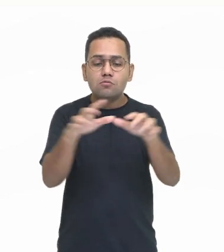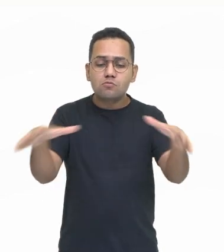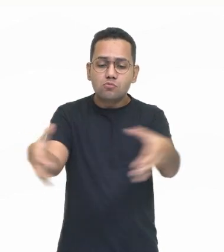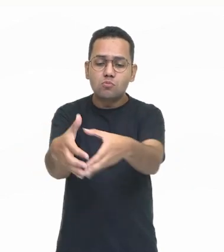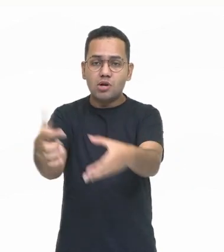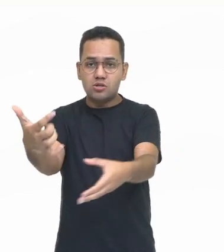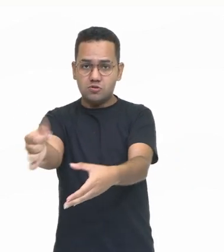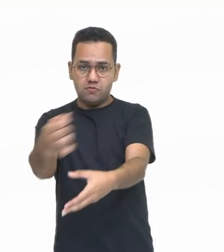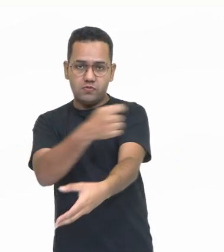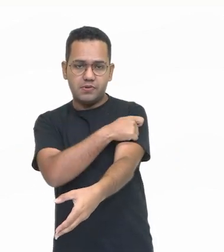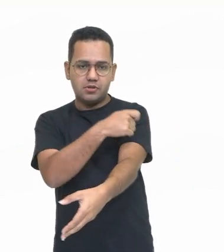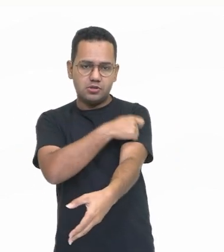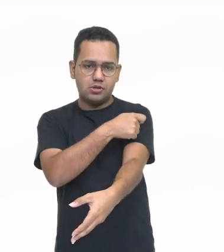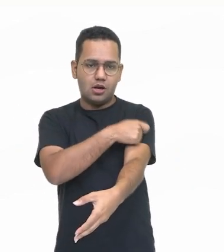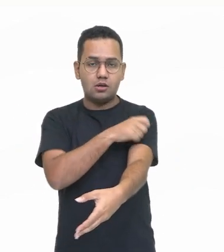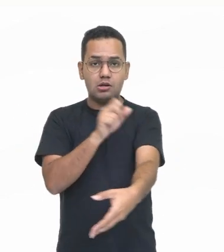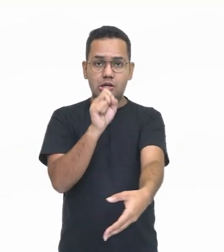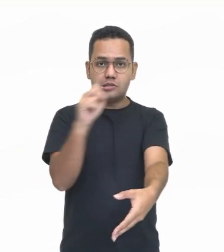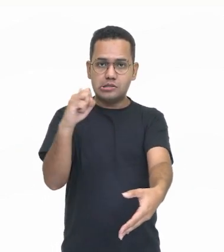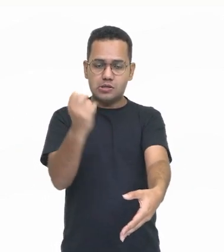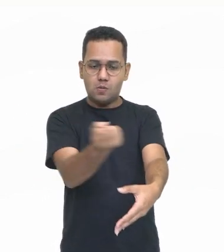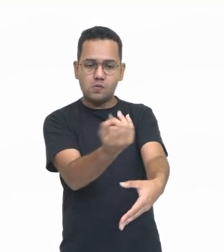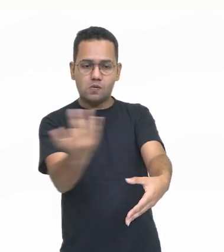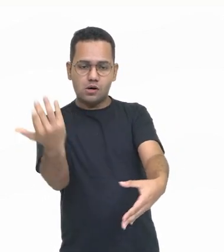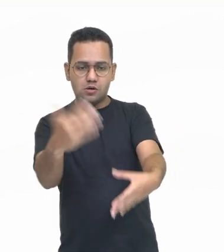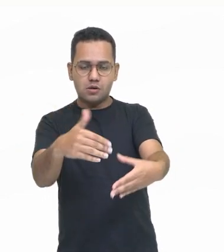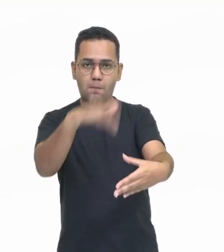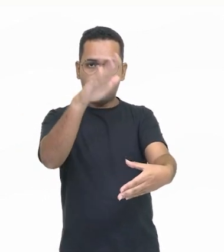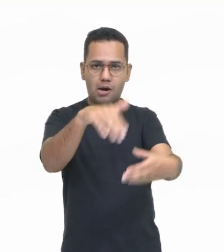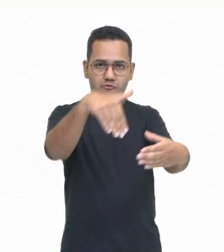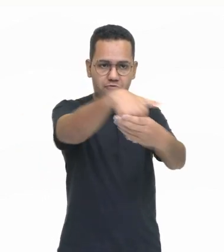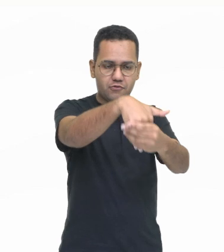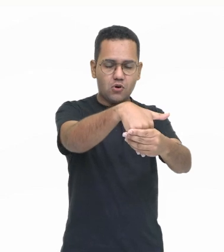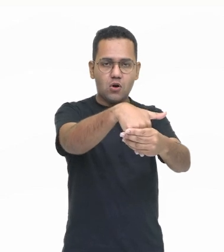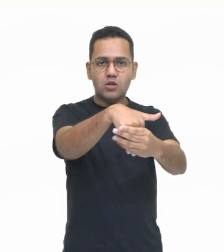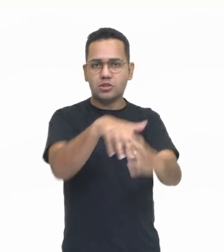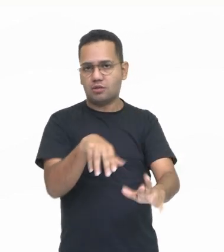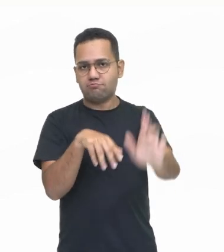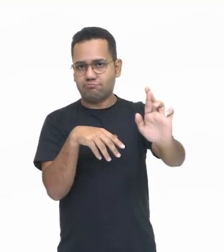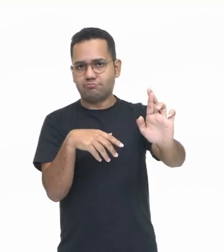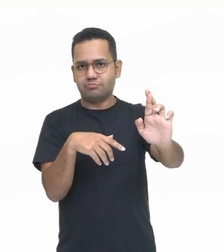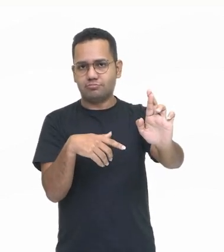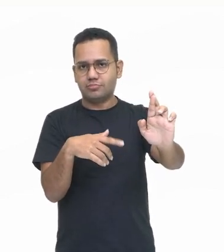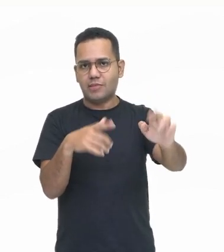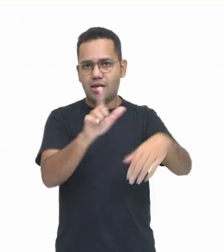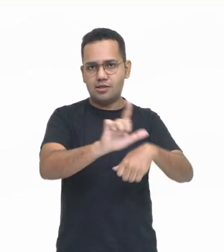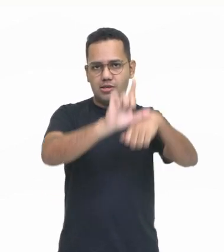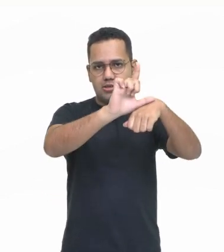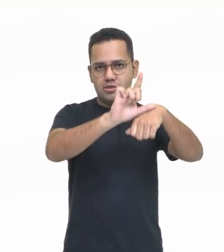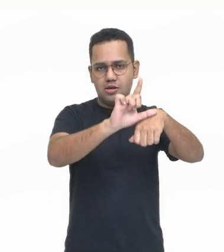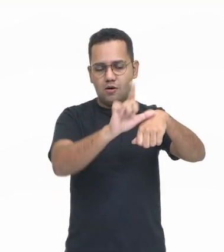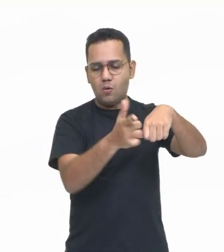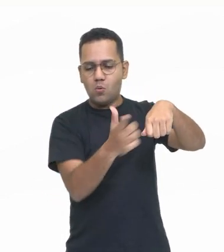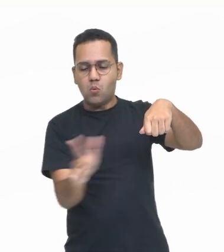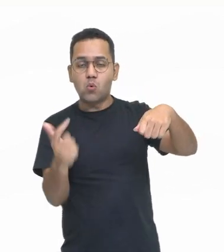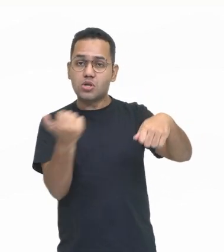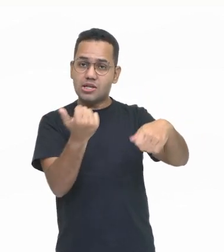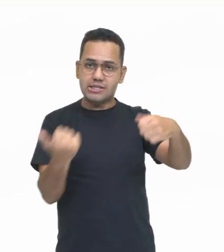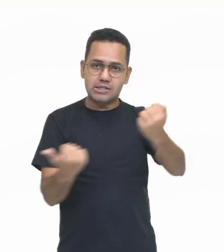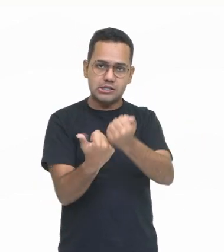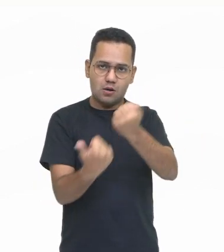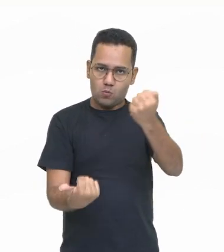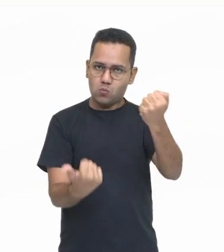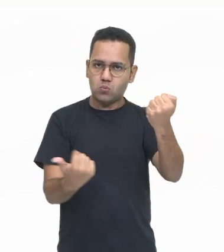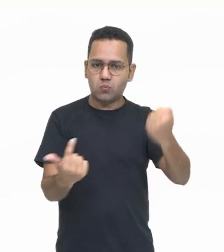mais votado, o vice-representante, dessa forma, de quantas maneiras distintas a escolha poderá ser feita? Primeiro, pessoal, tu tem